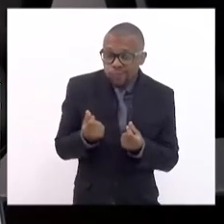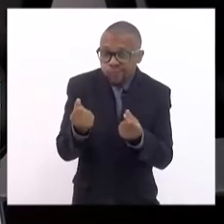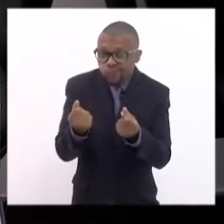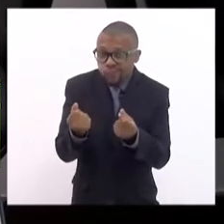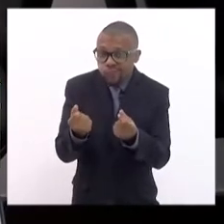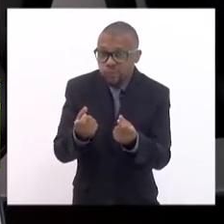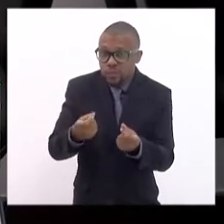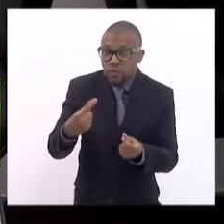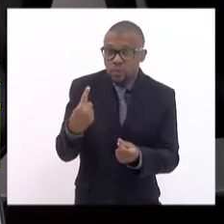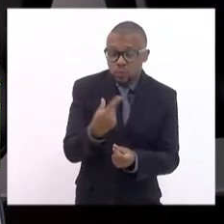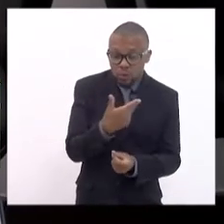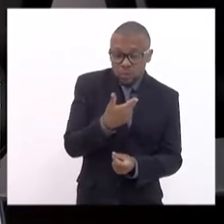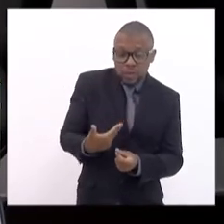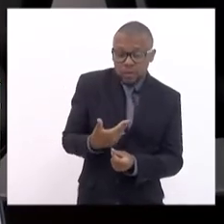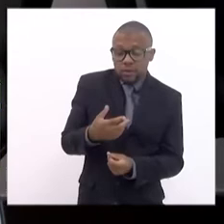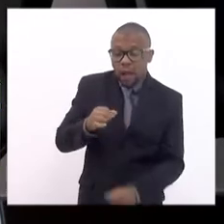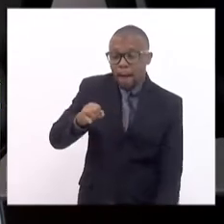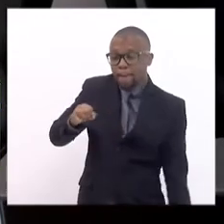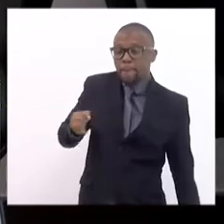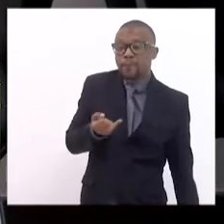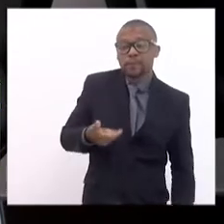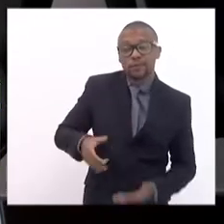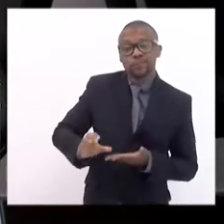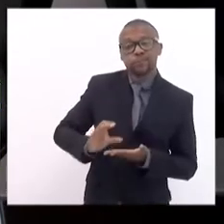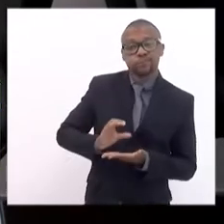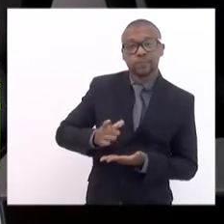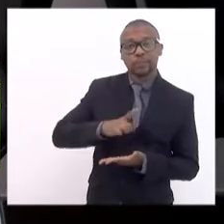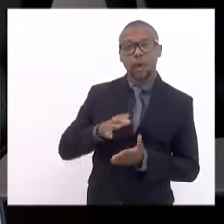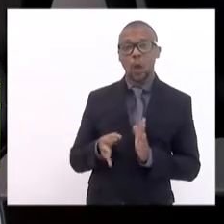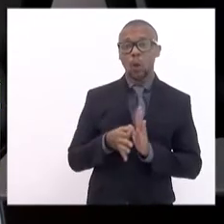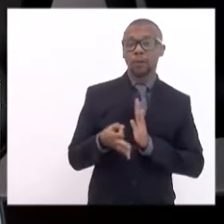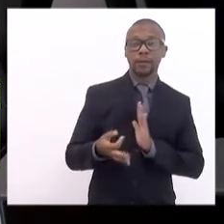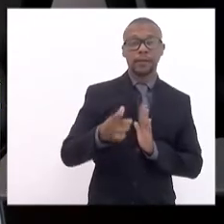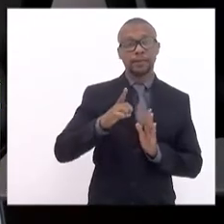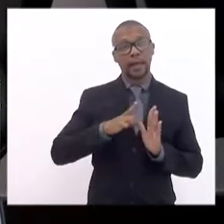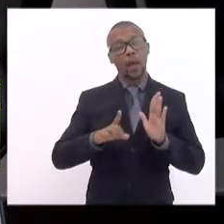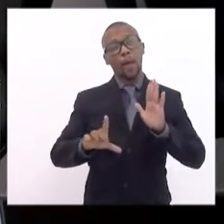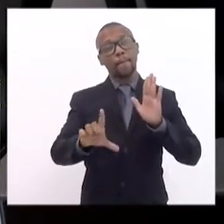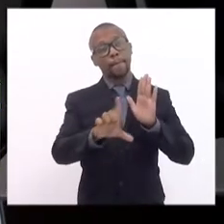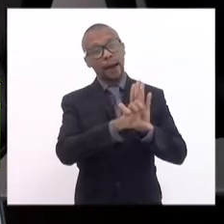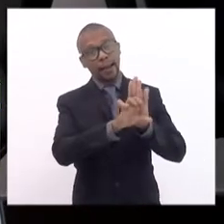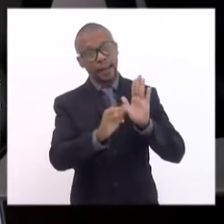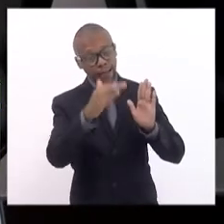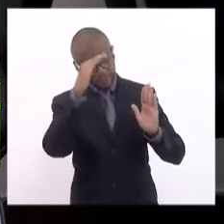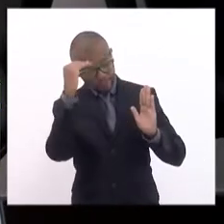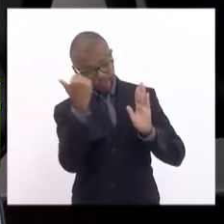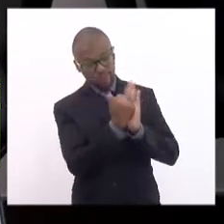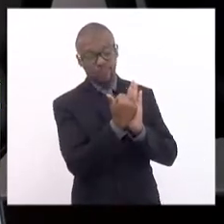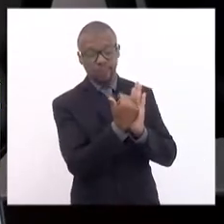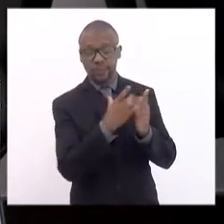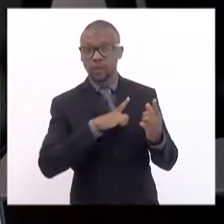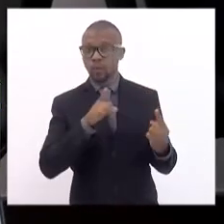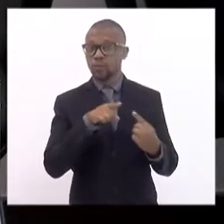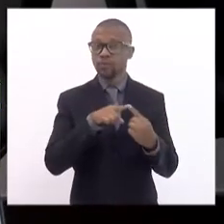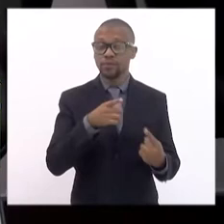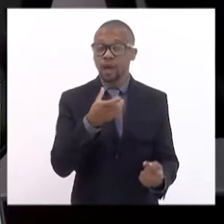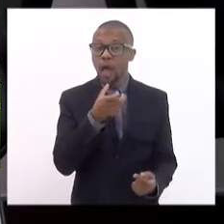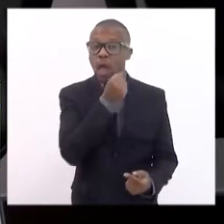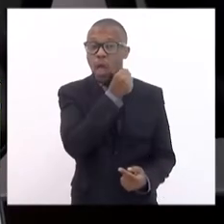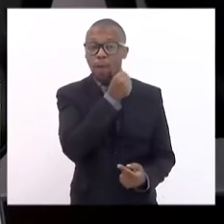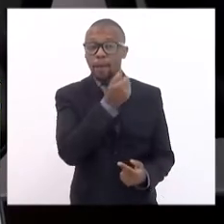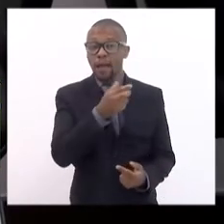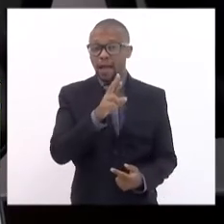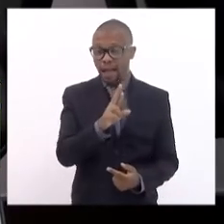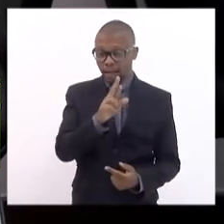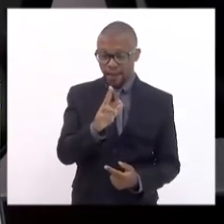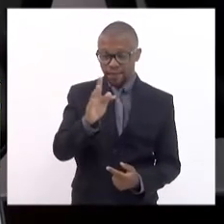recursos. Claro. Ao argumento de que existe uma lei de recuperação fiscal. Então, isso seria